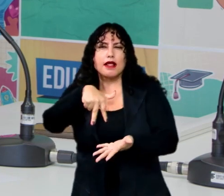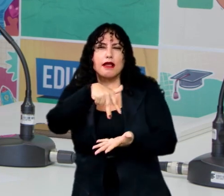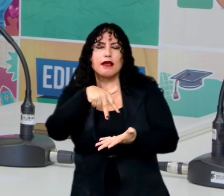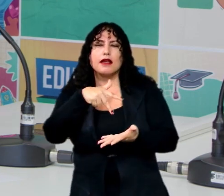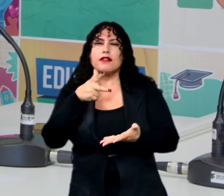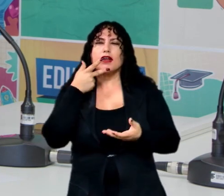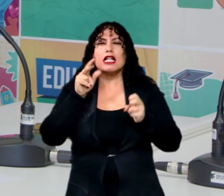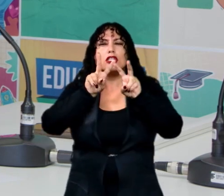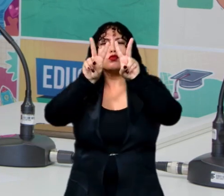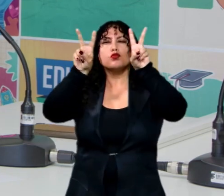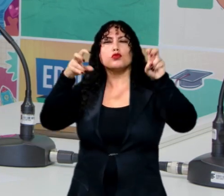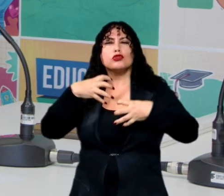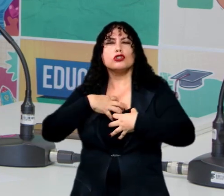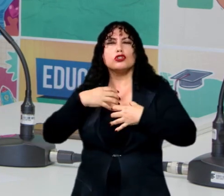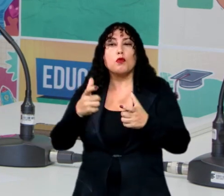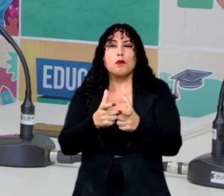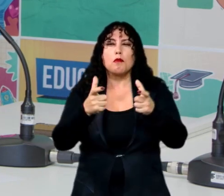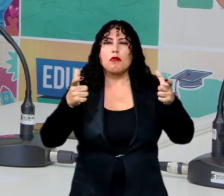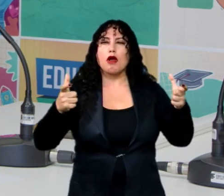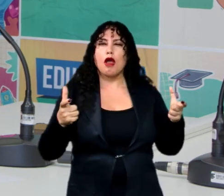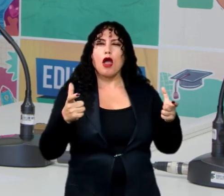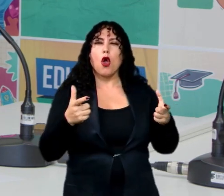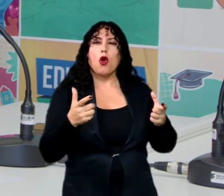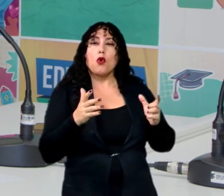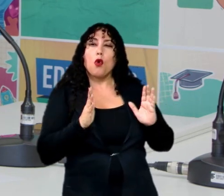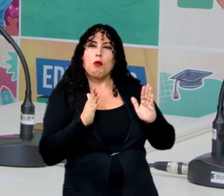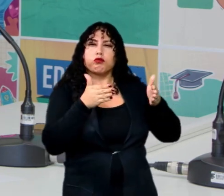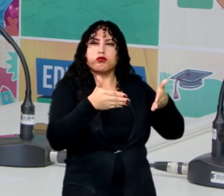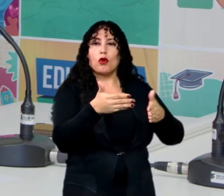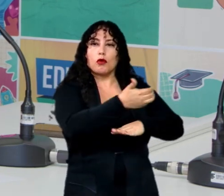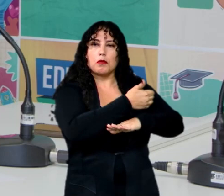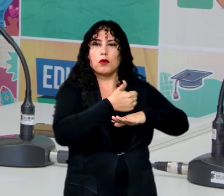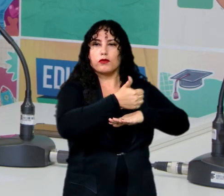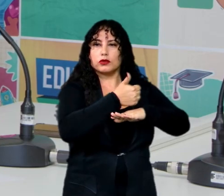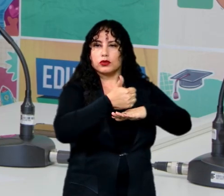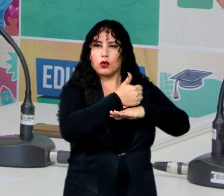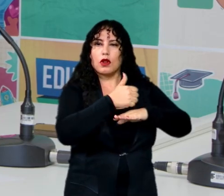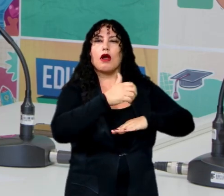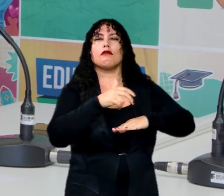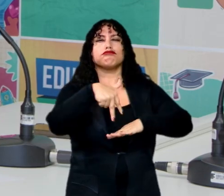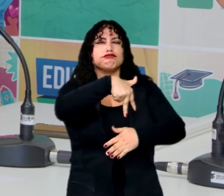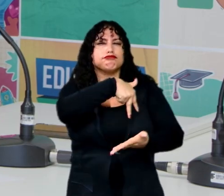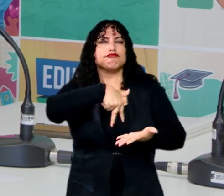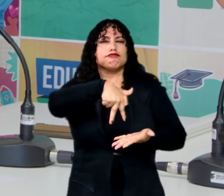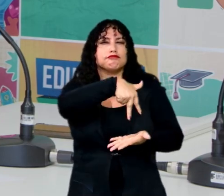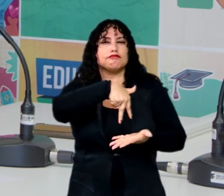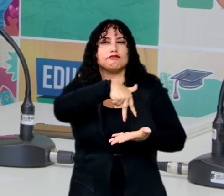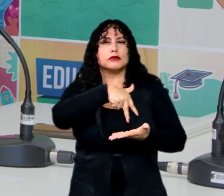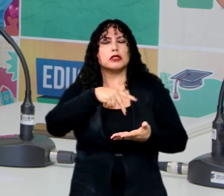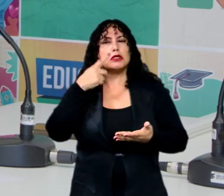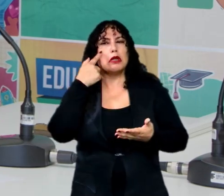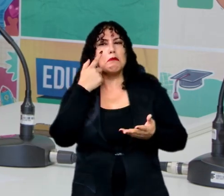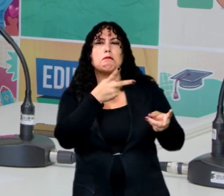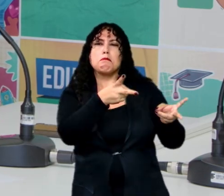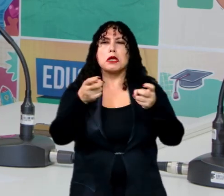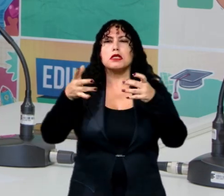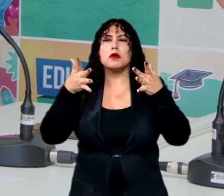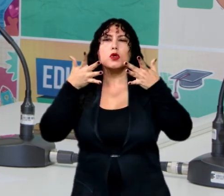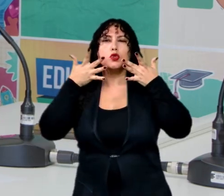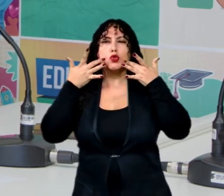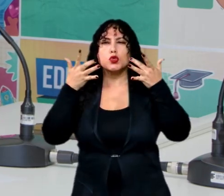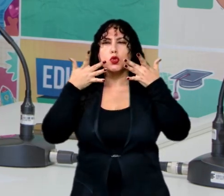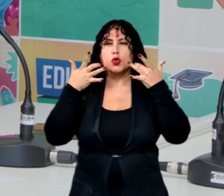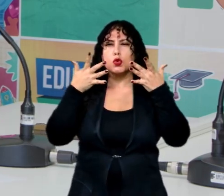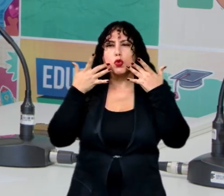mais amplo. A dança no sentido do profissional da dança. A gente vê muitos espetáculos,